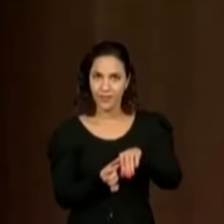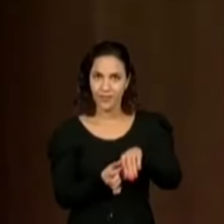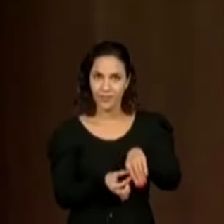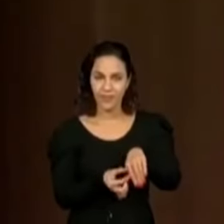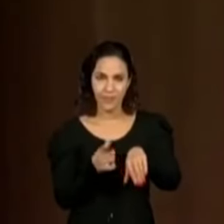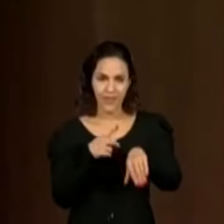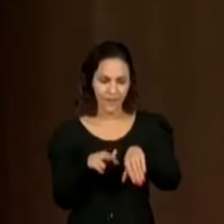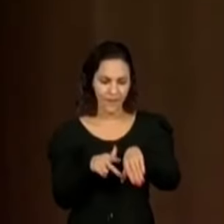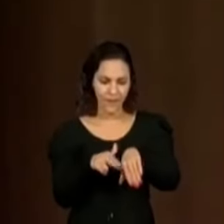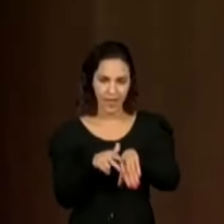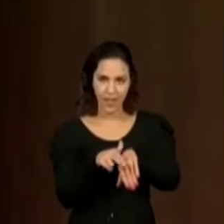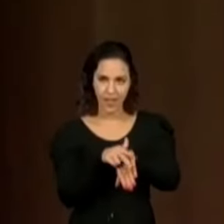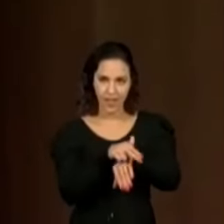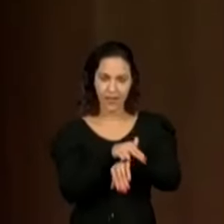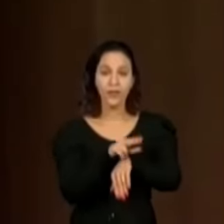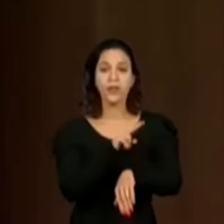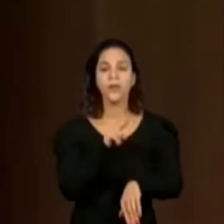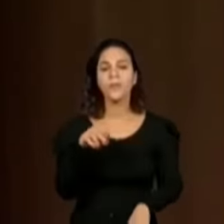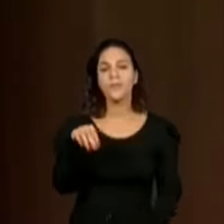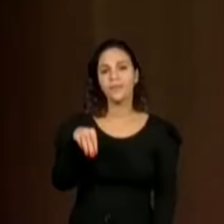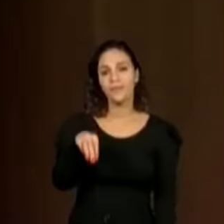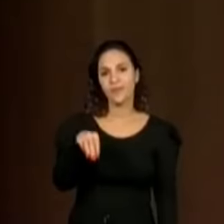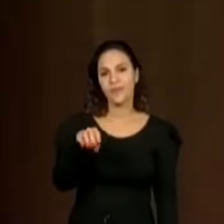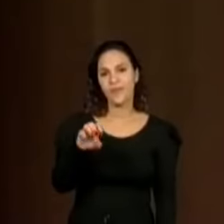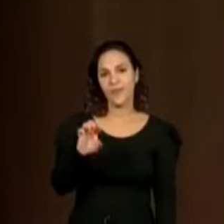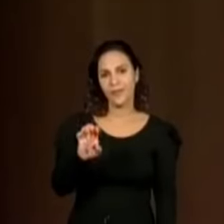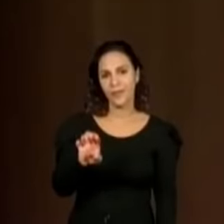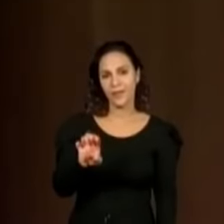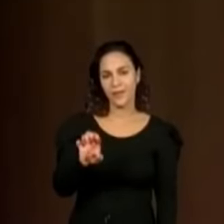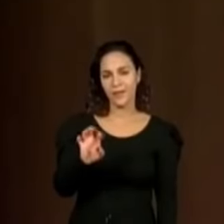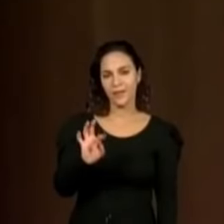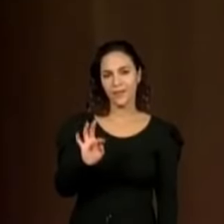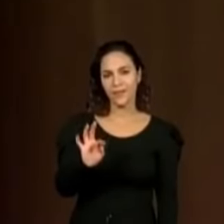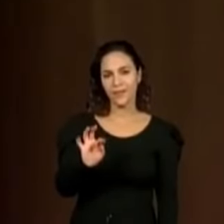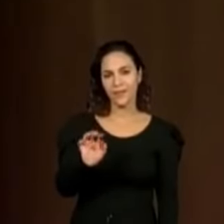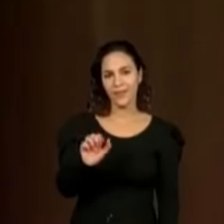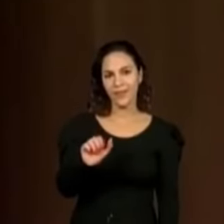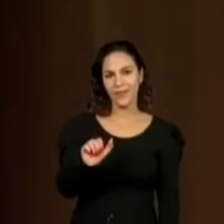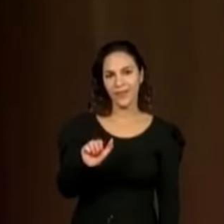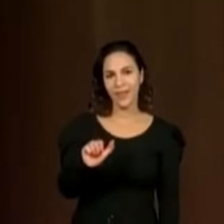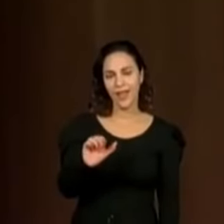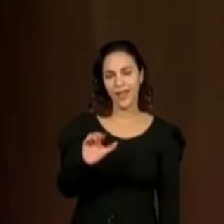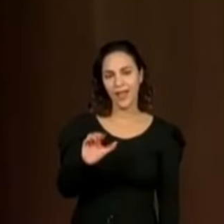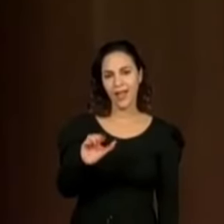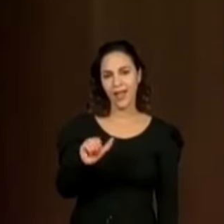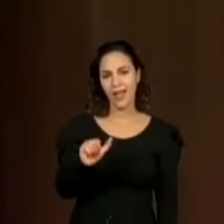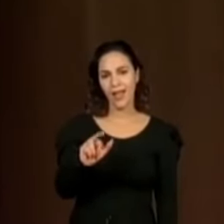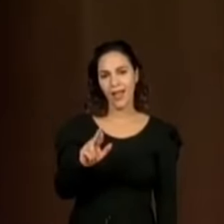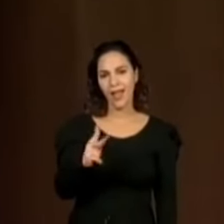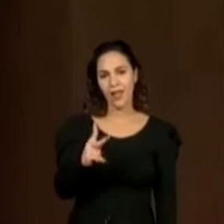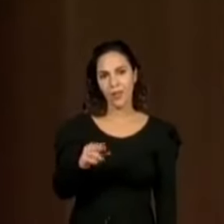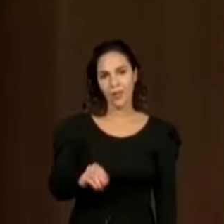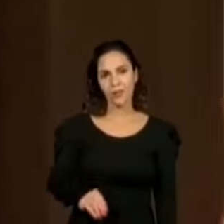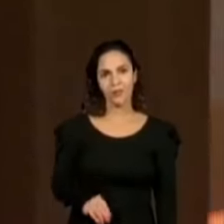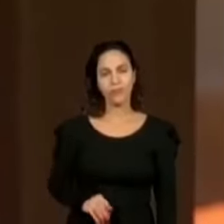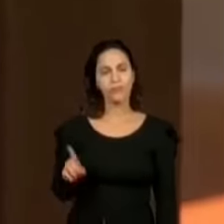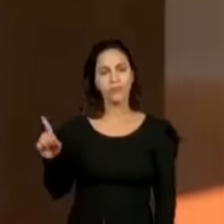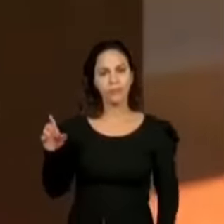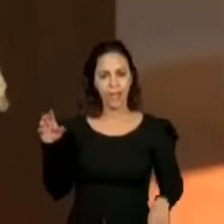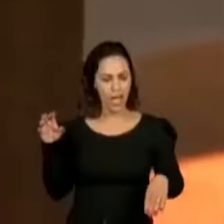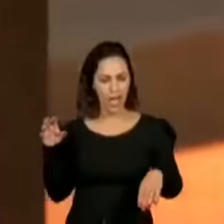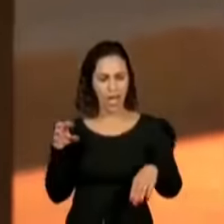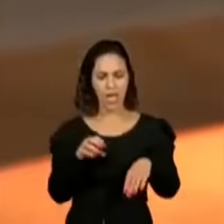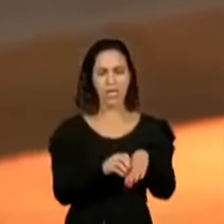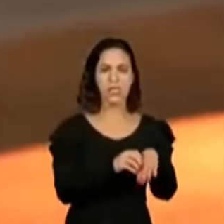Temos vários, na verdade, vários metacarpos. Isso, olha, ele nem levou ali a pontinha dos dedos, ele já avançou na mão direto e